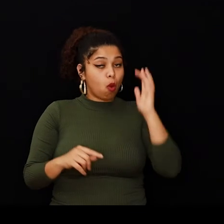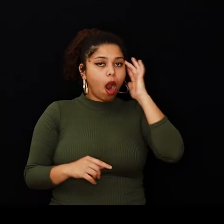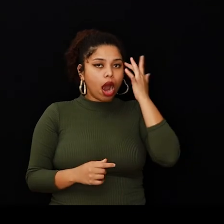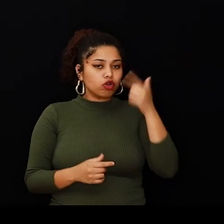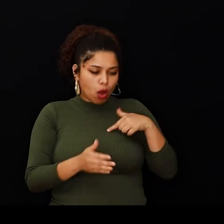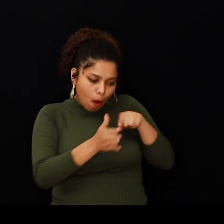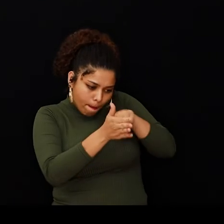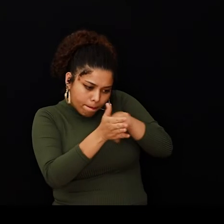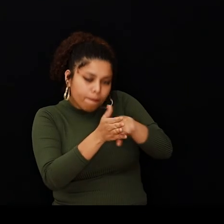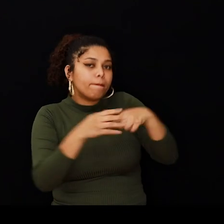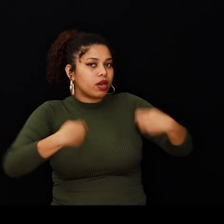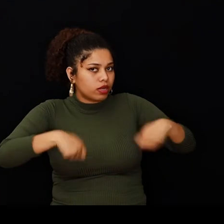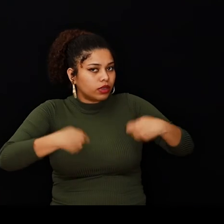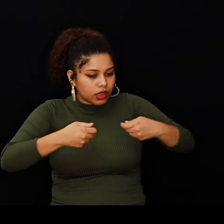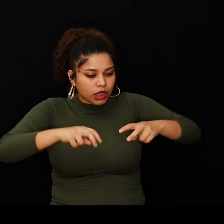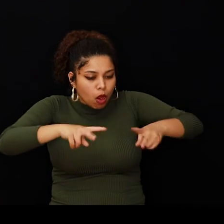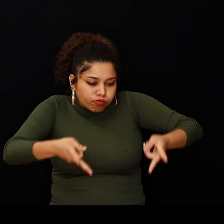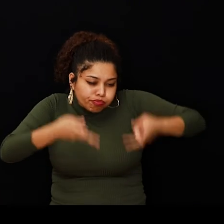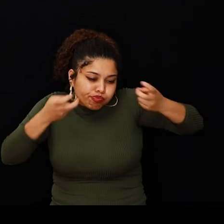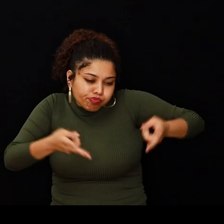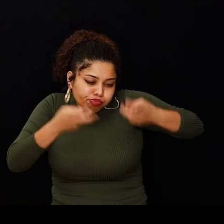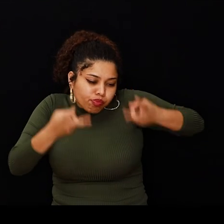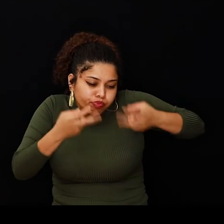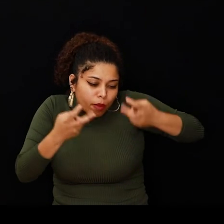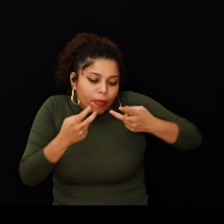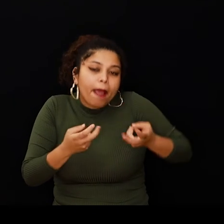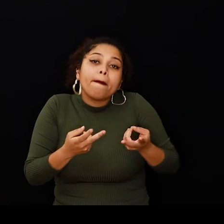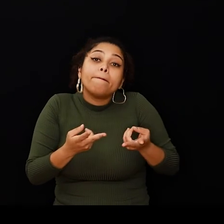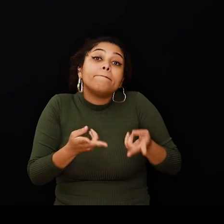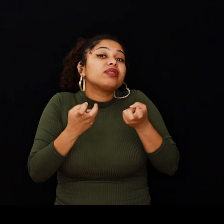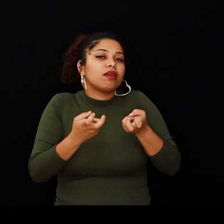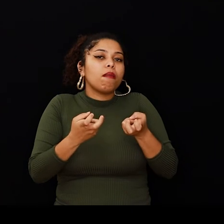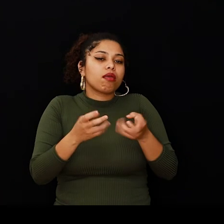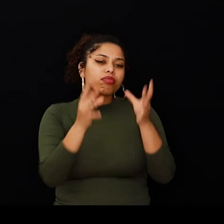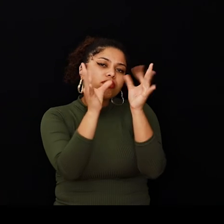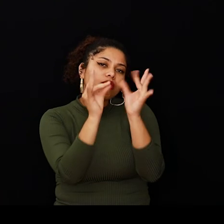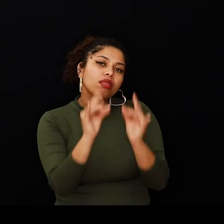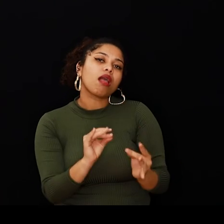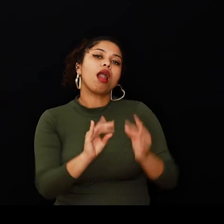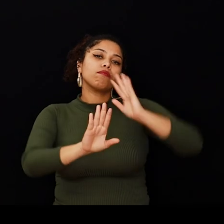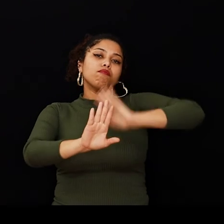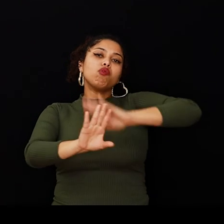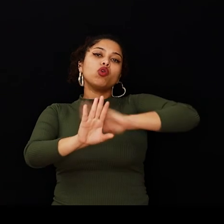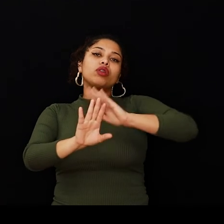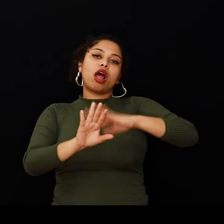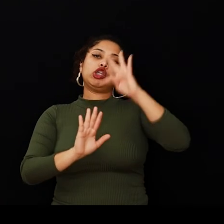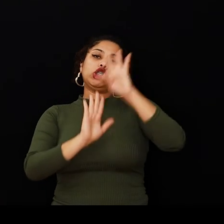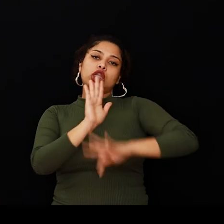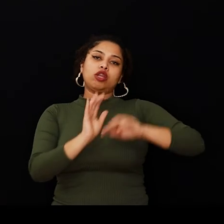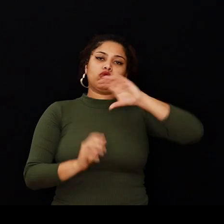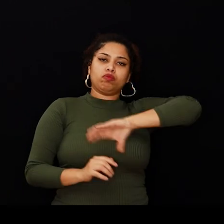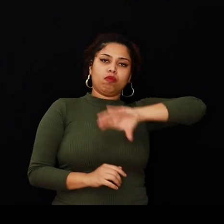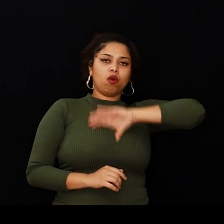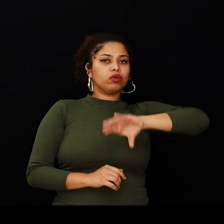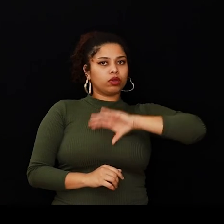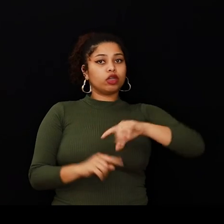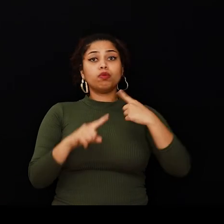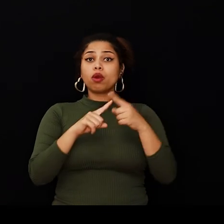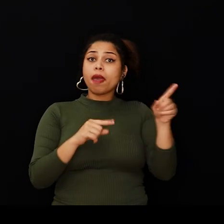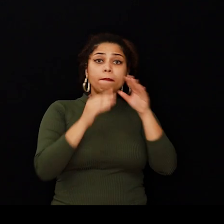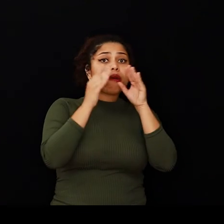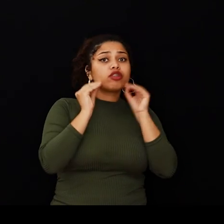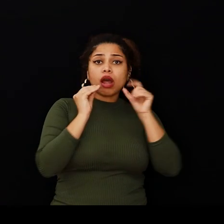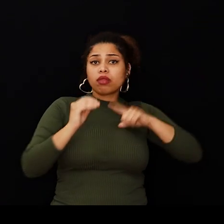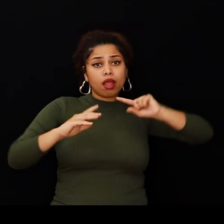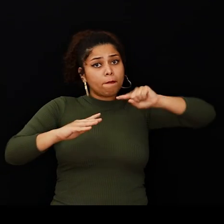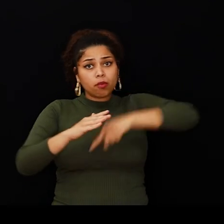explorar aí, né? Então, acho que o Machado sempre tem coisas para